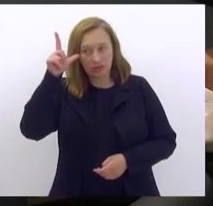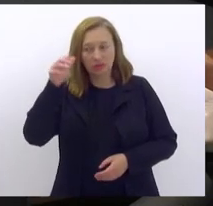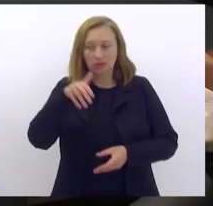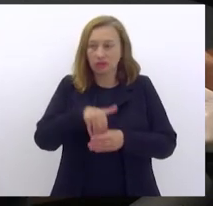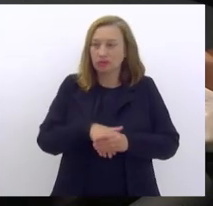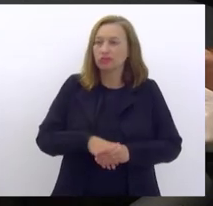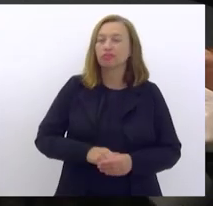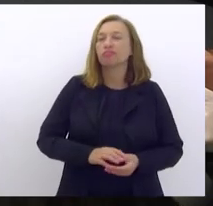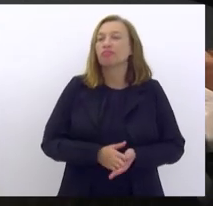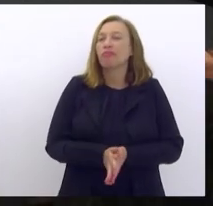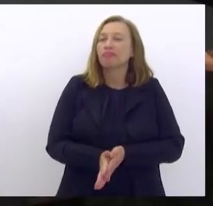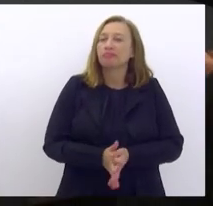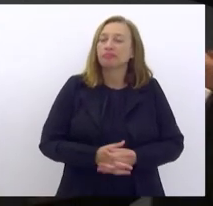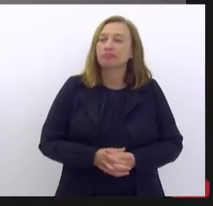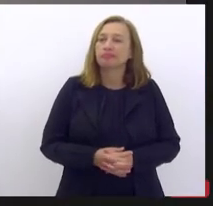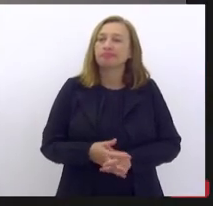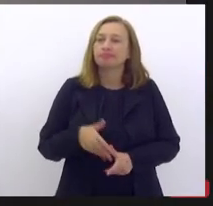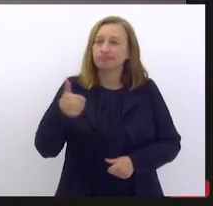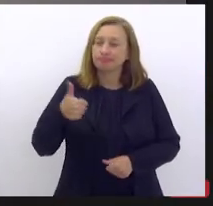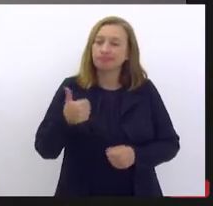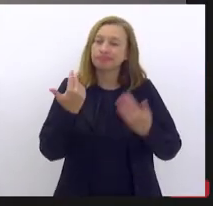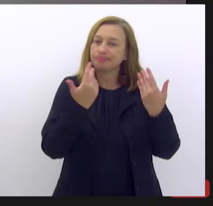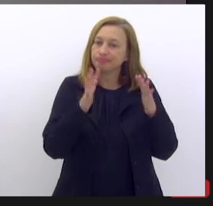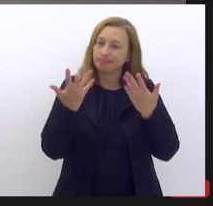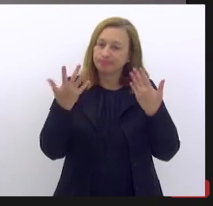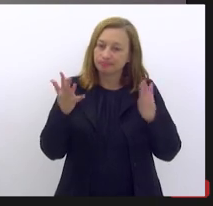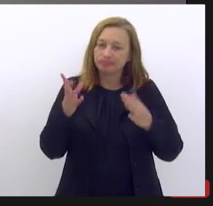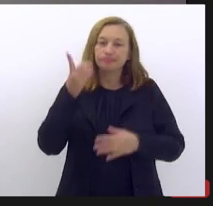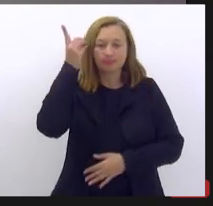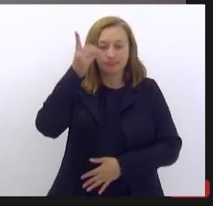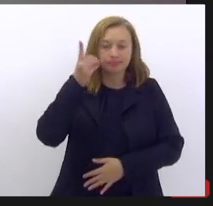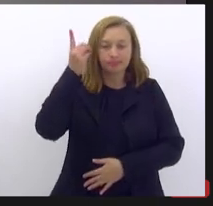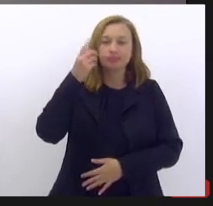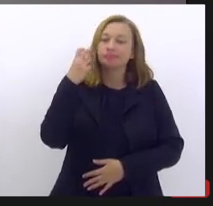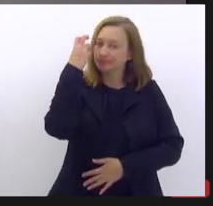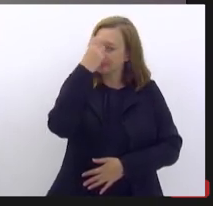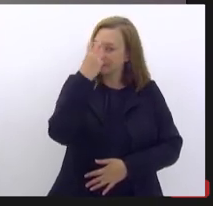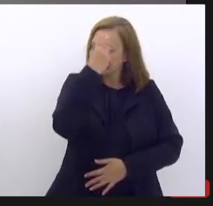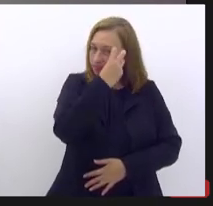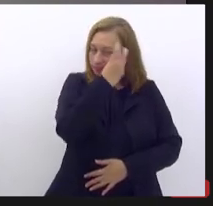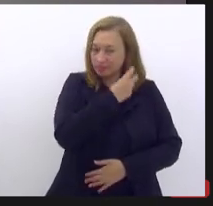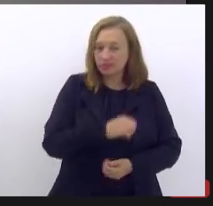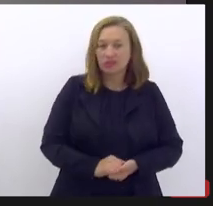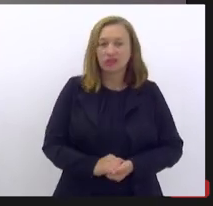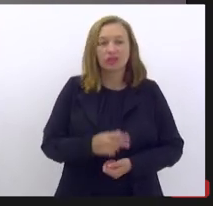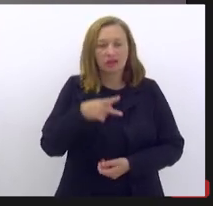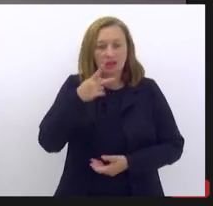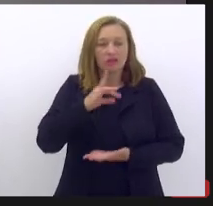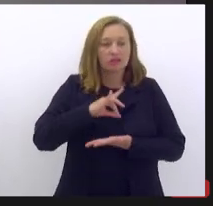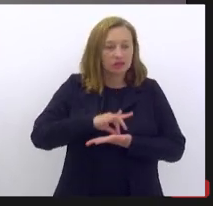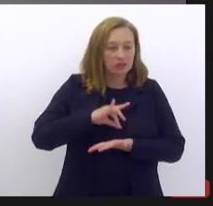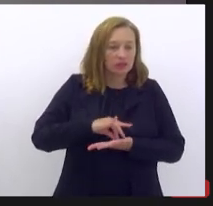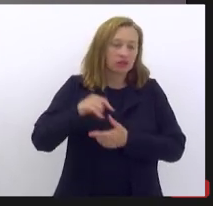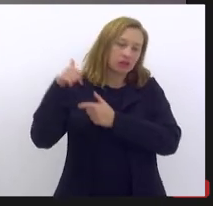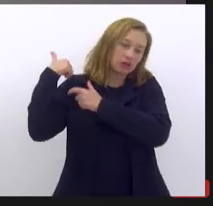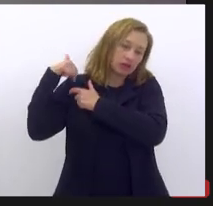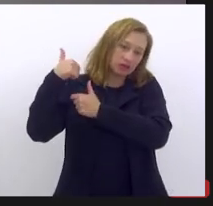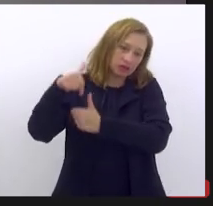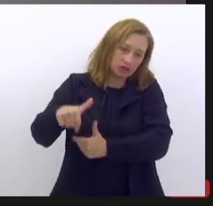Primeiro, eu queria parabenizar a deputada Verônica Lima dizer que realmente é uma tradição